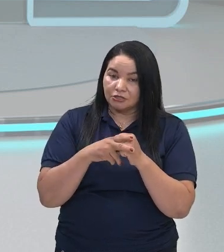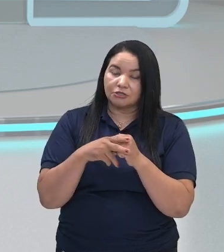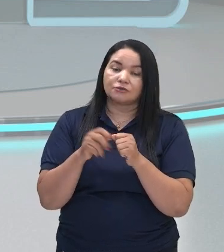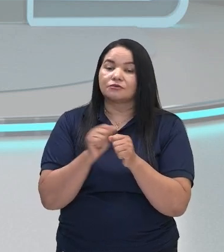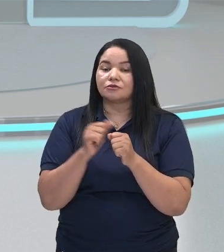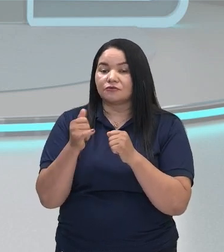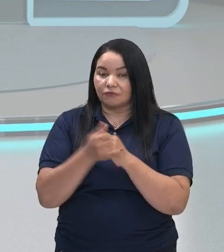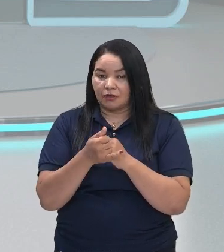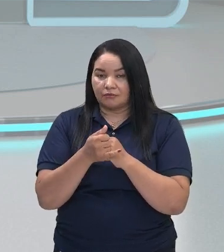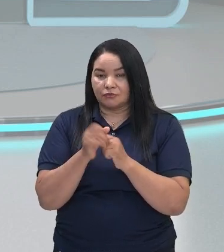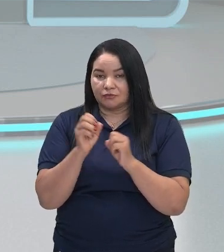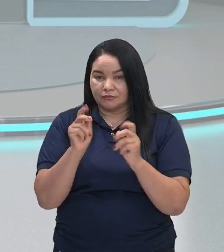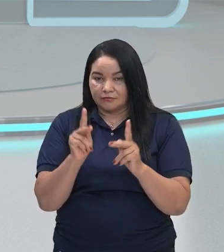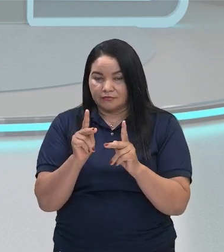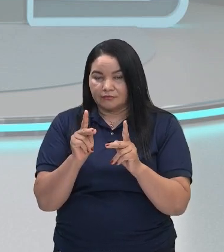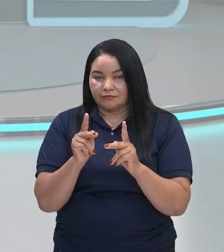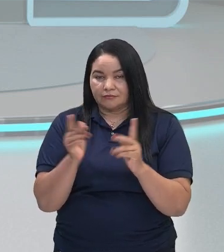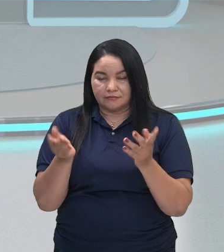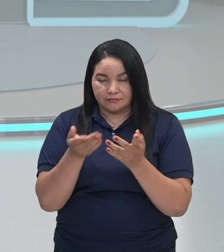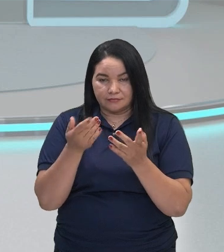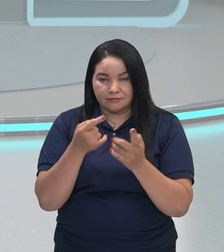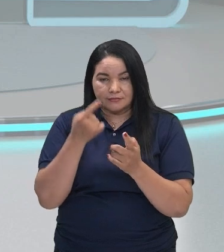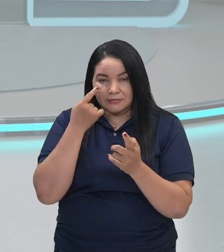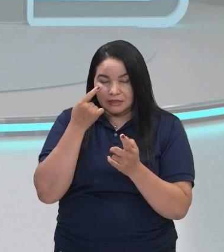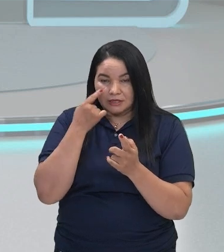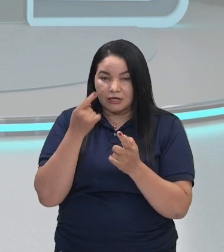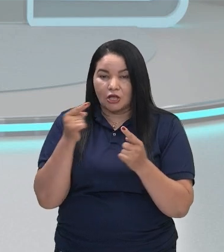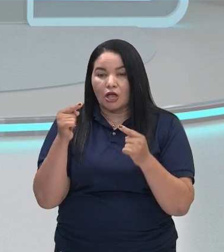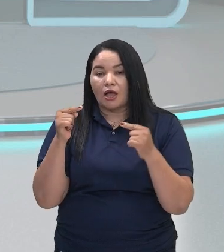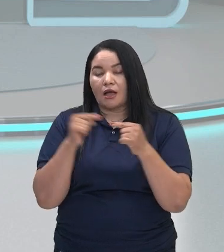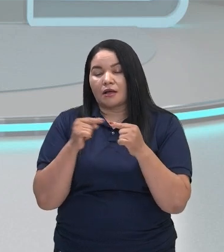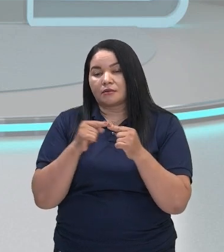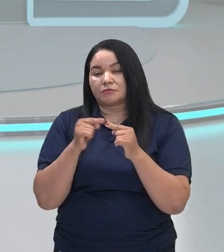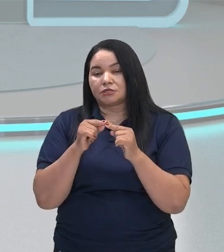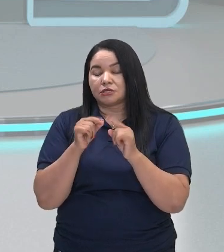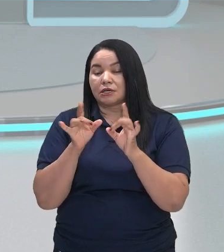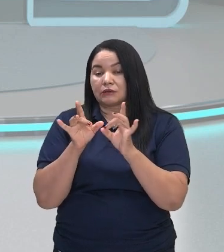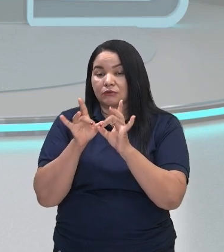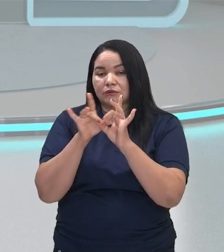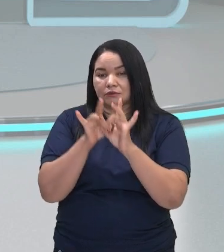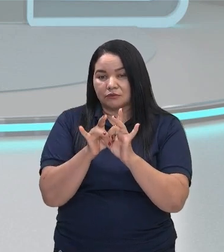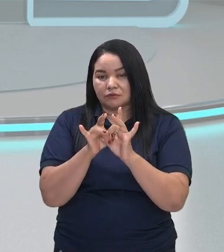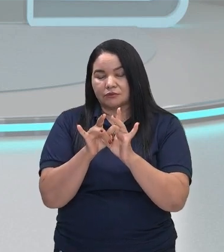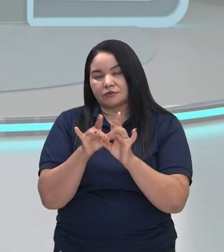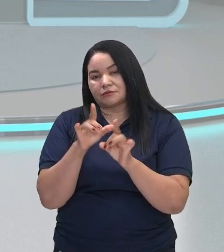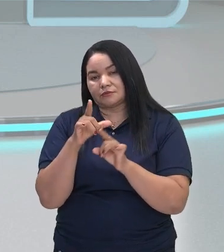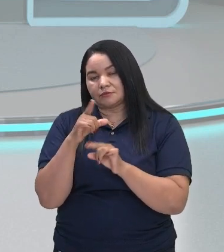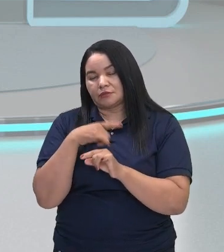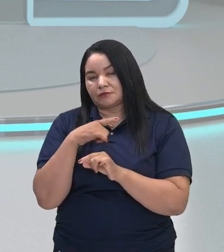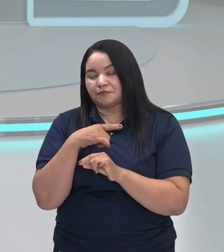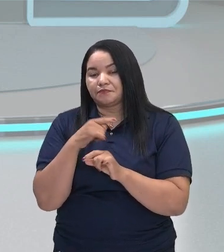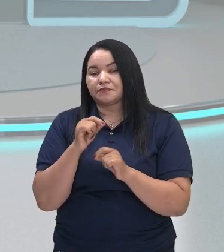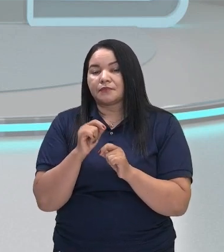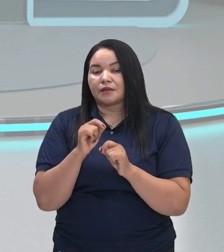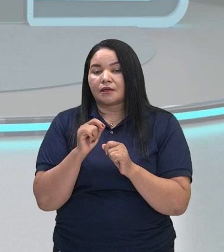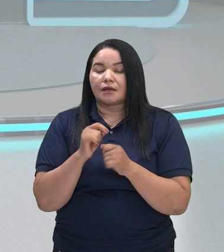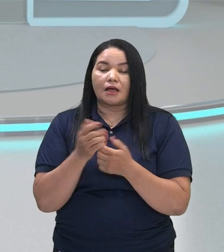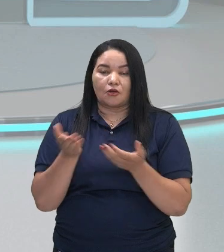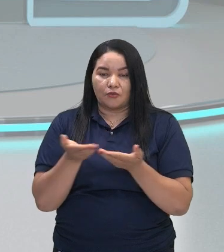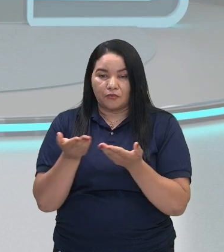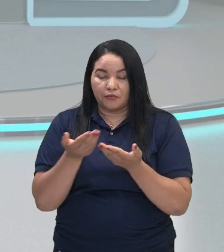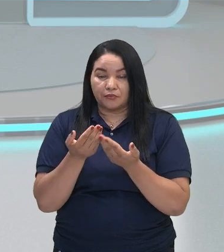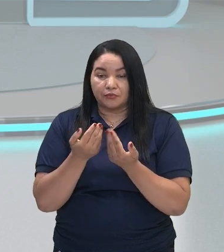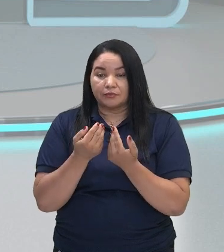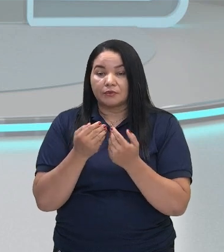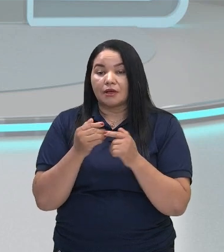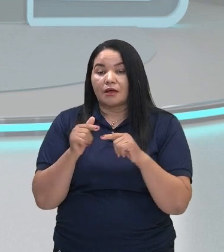vendo eles como linking words. Como linking words, eles vão fazer o seguinte, esses advérbios. Eles vão conectar, mas para além disso,